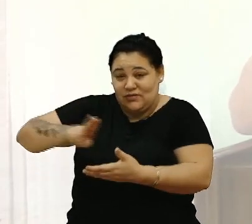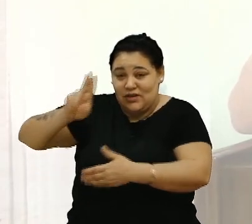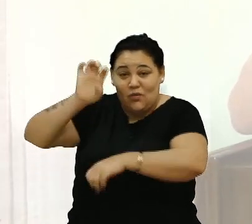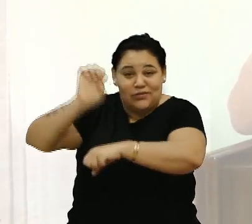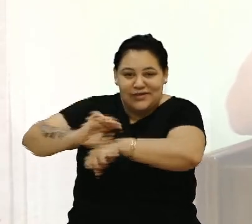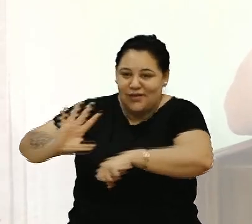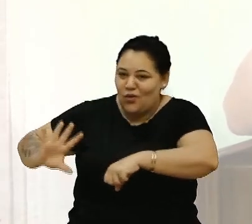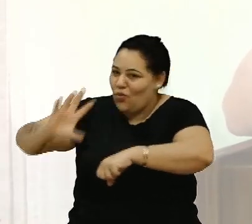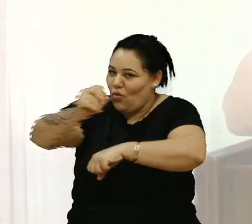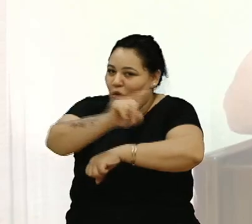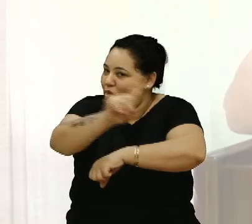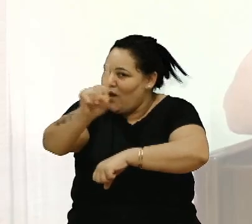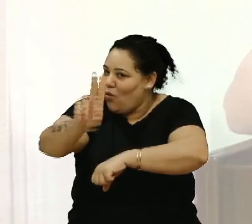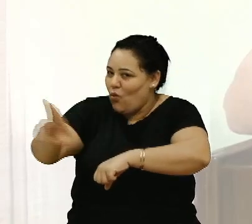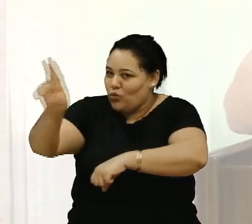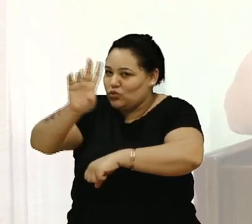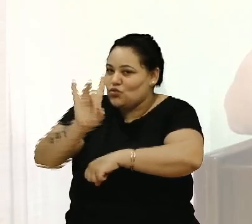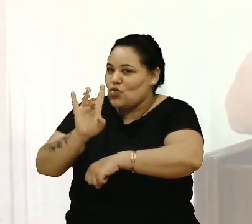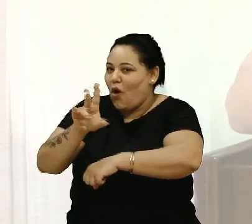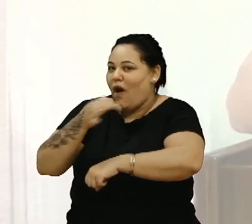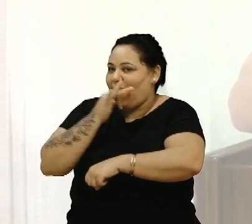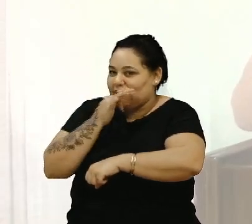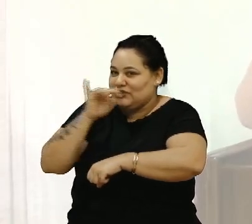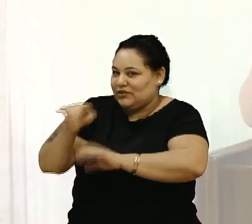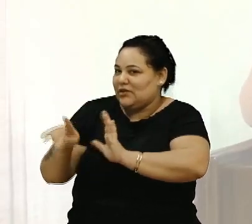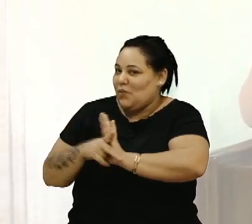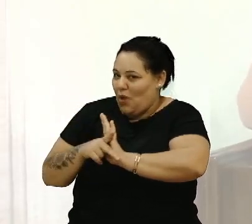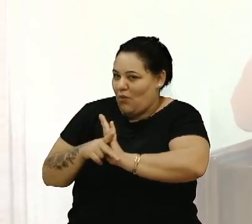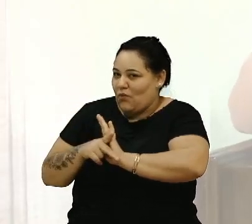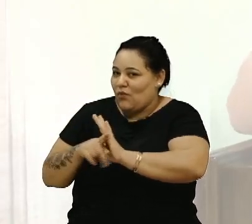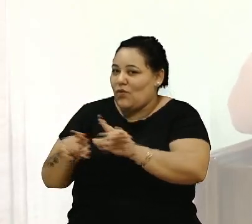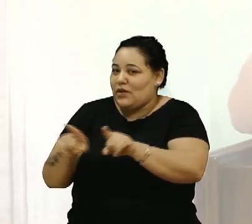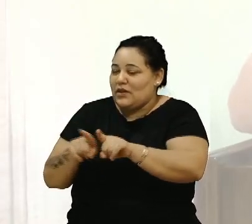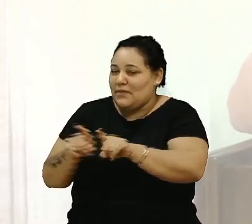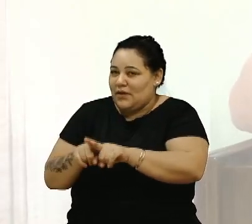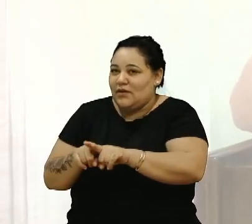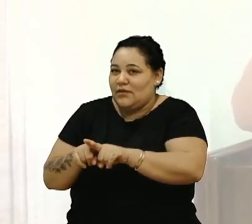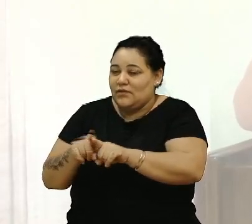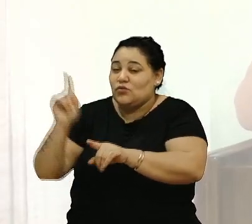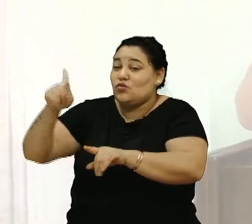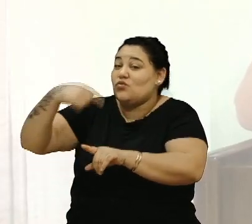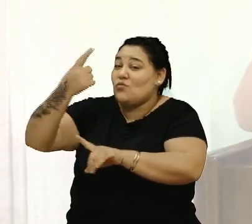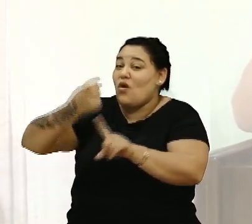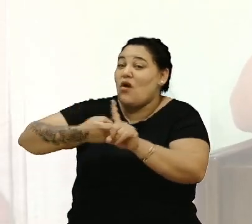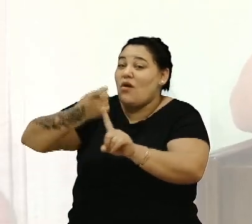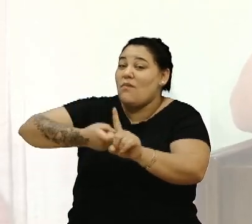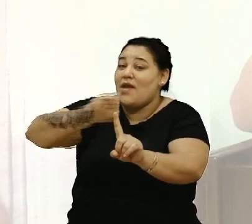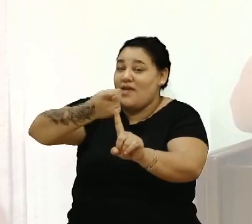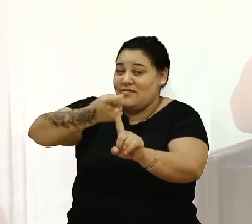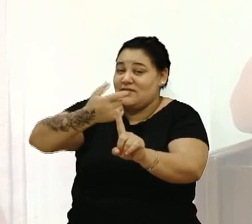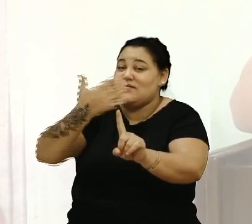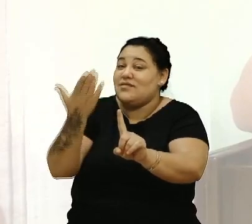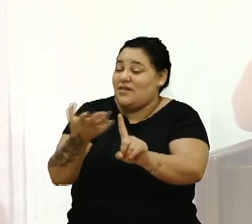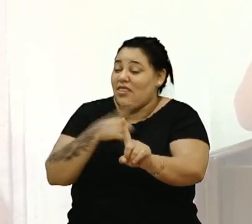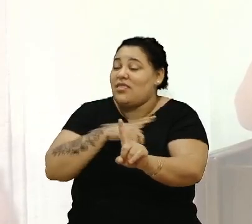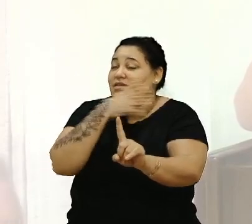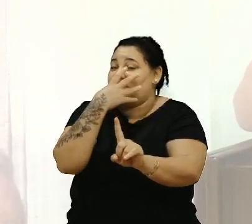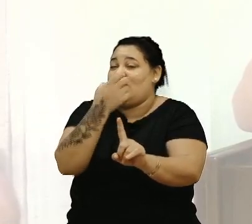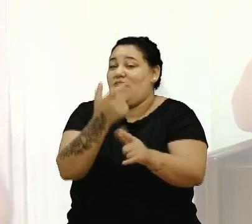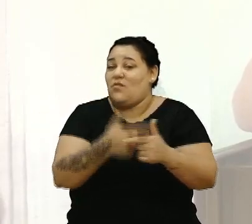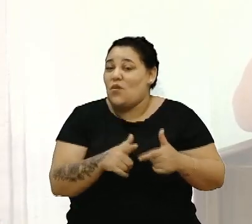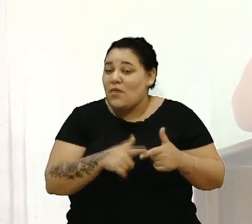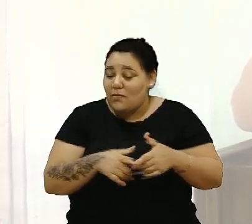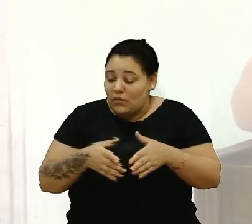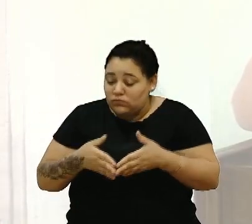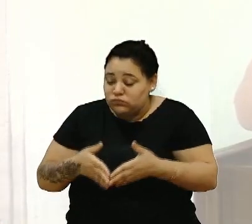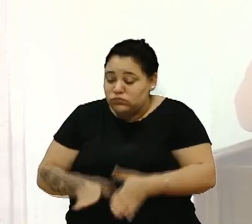Caxias, e também os equipamentos para abrir nos próximos meses, nós íamos ter sérios problemas com os nascimentos